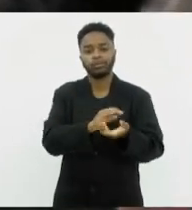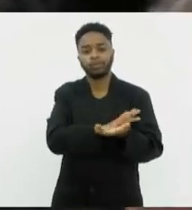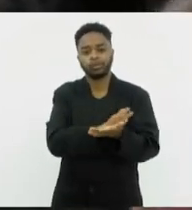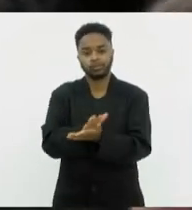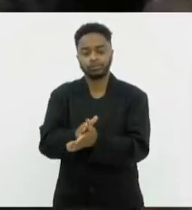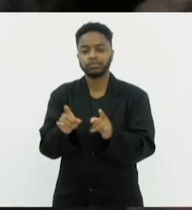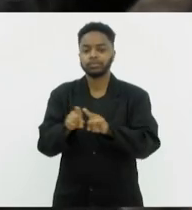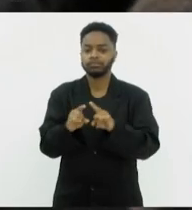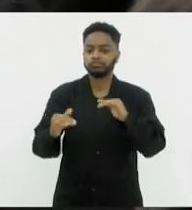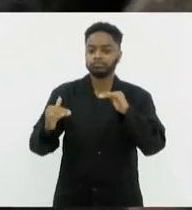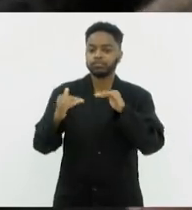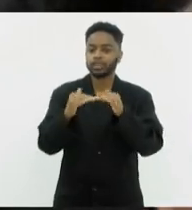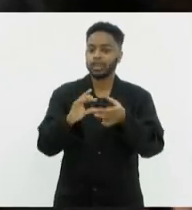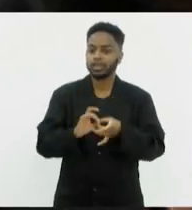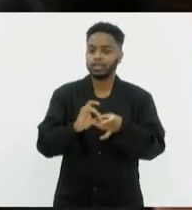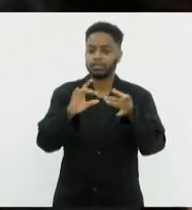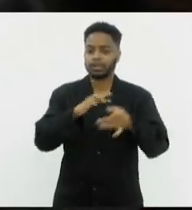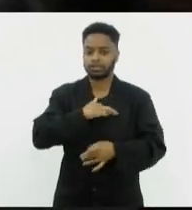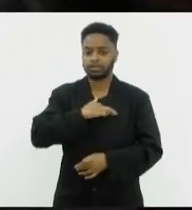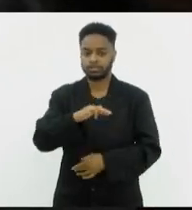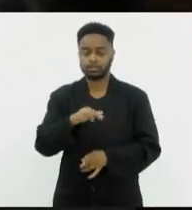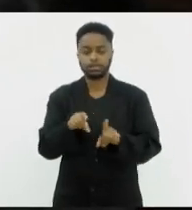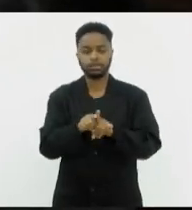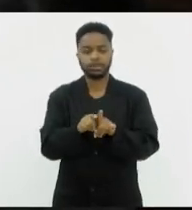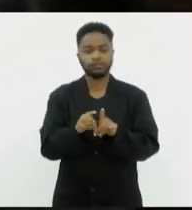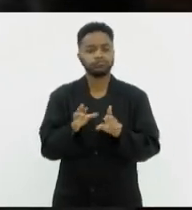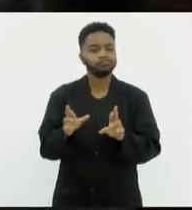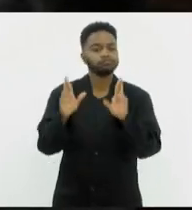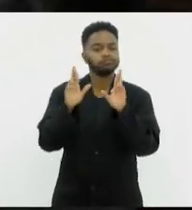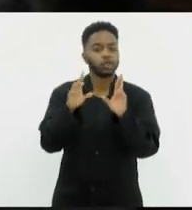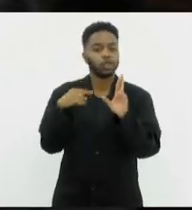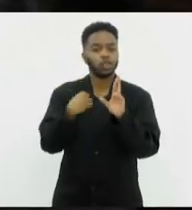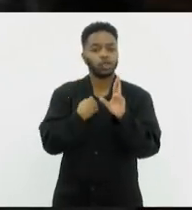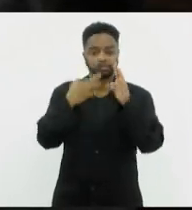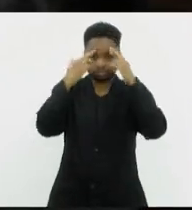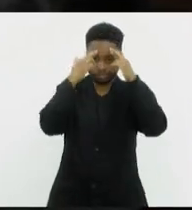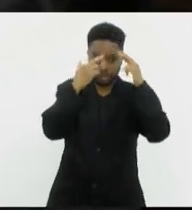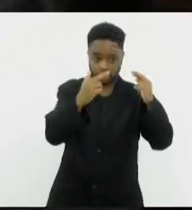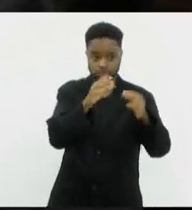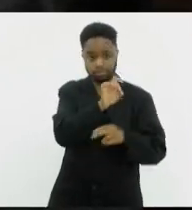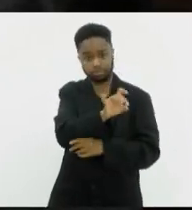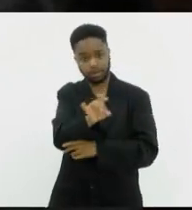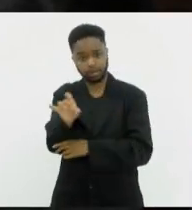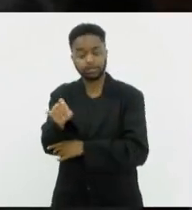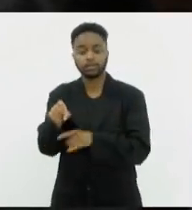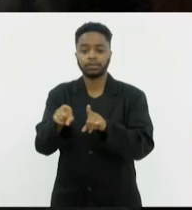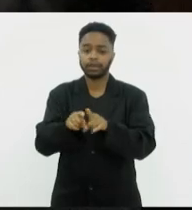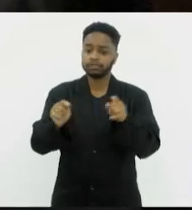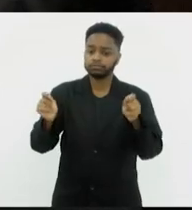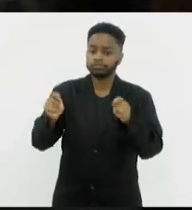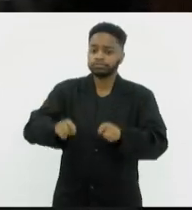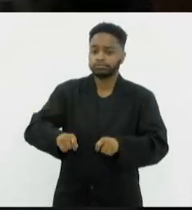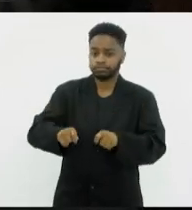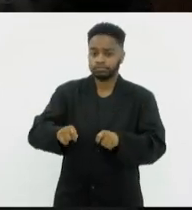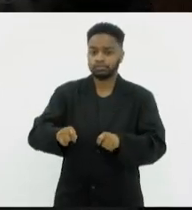liberdade religiosa, e que todos nós nos respeitemos e possamos,